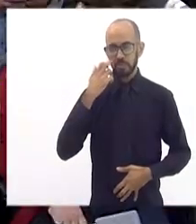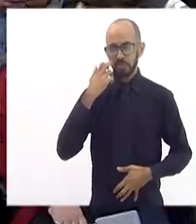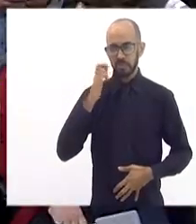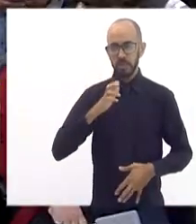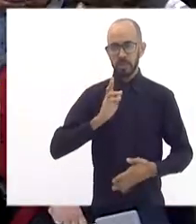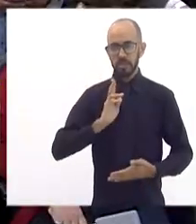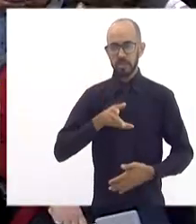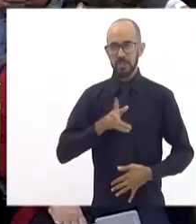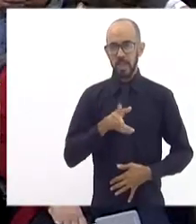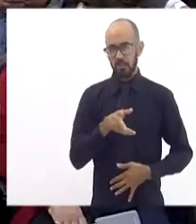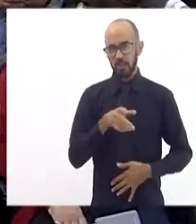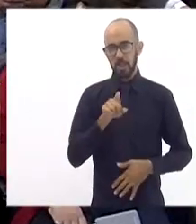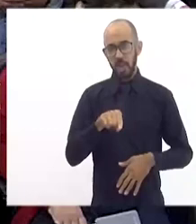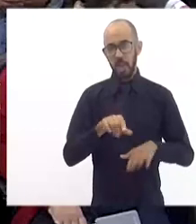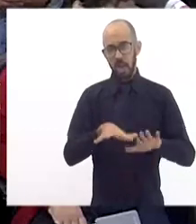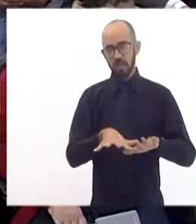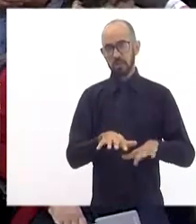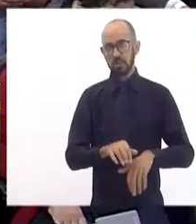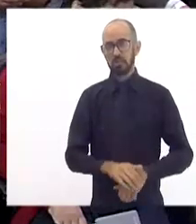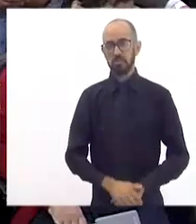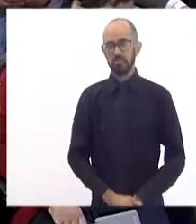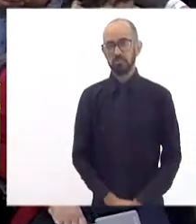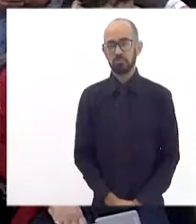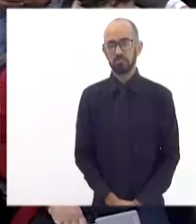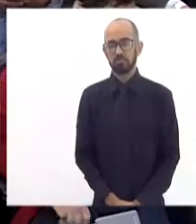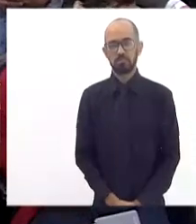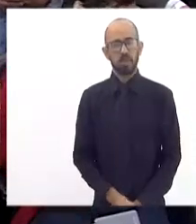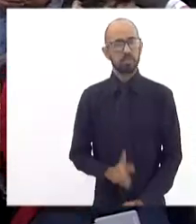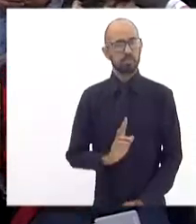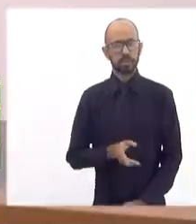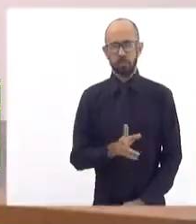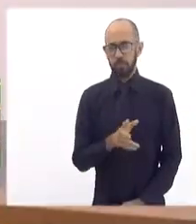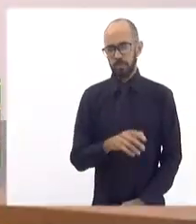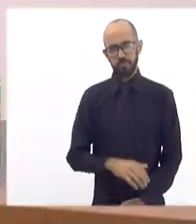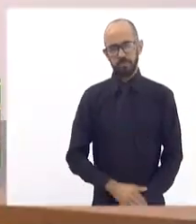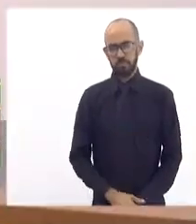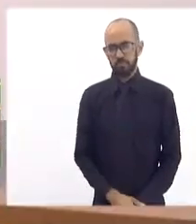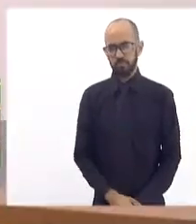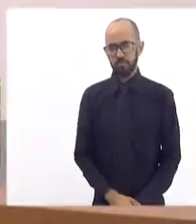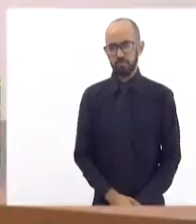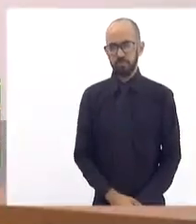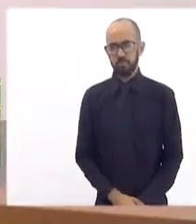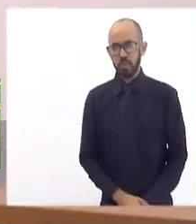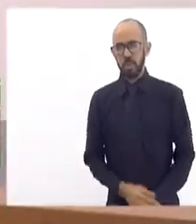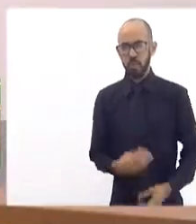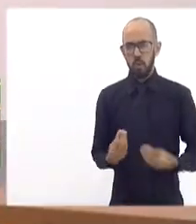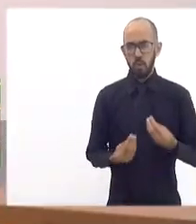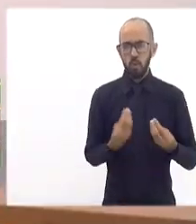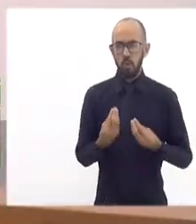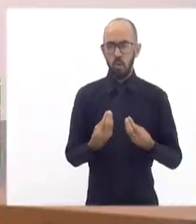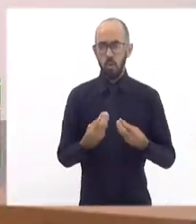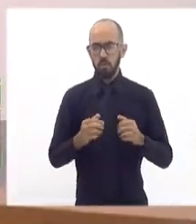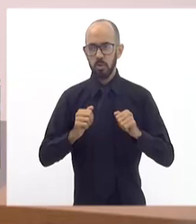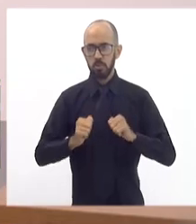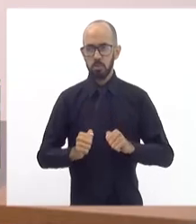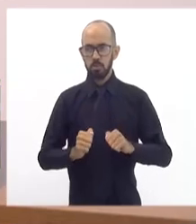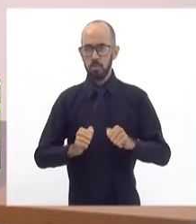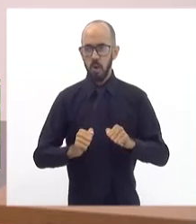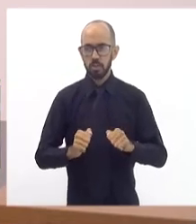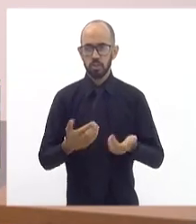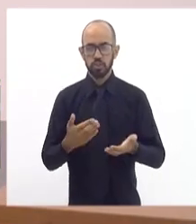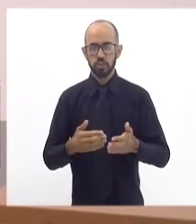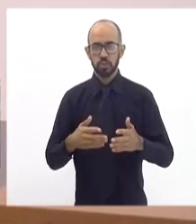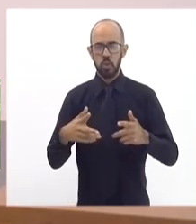sempre foi dessa forma sempre foi dessa forma como é que pode fatiar o licenciamento